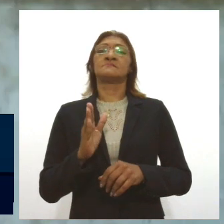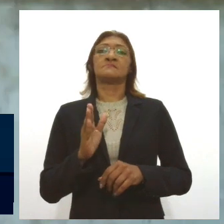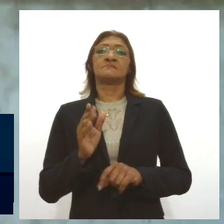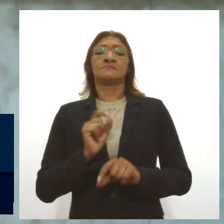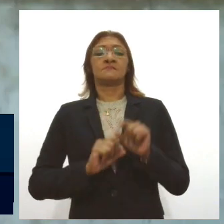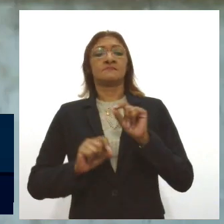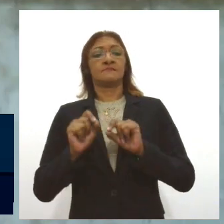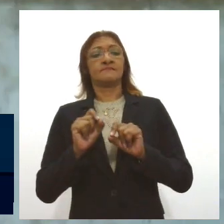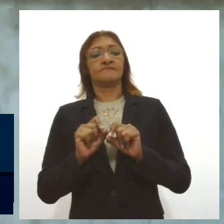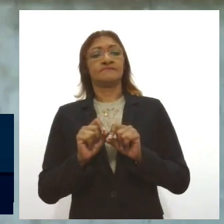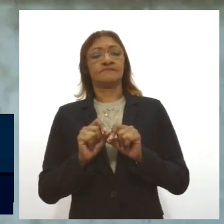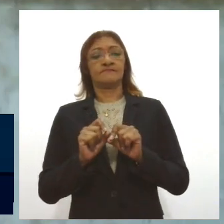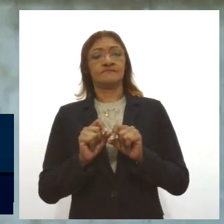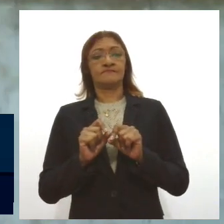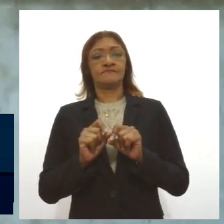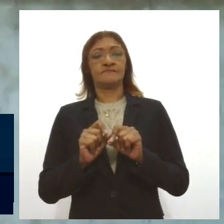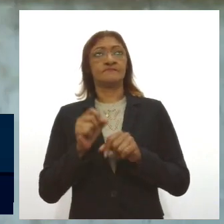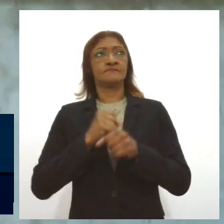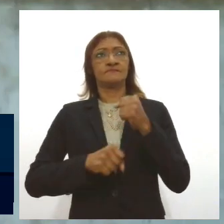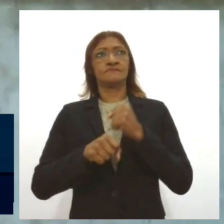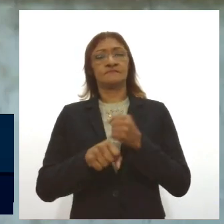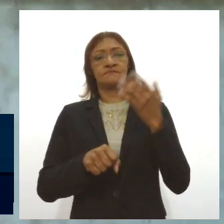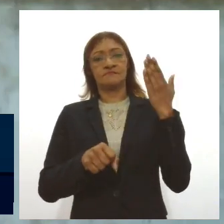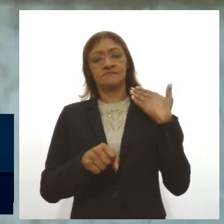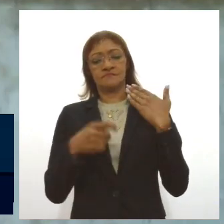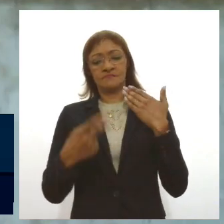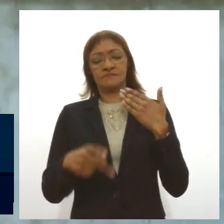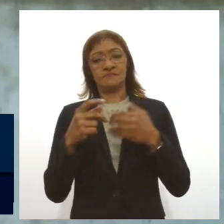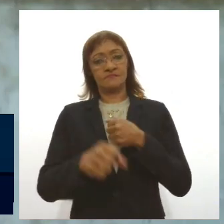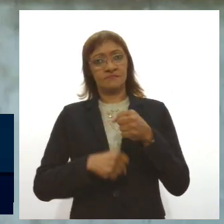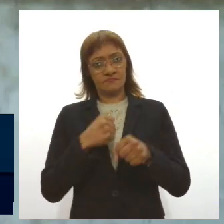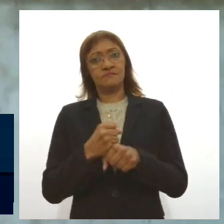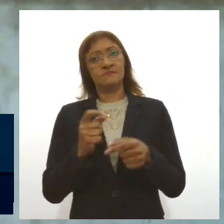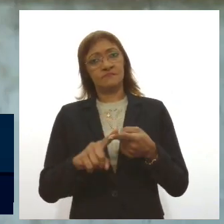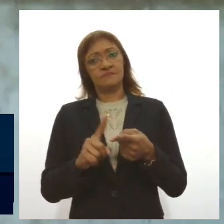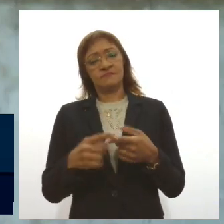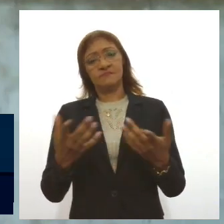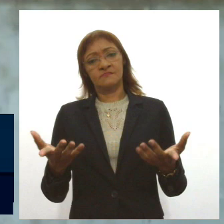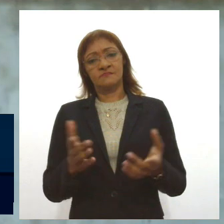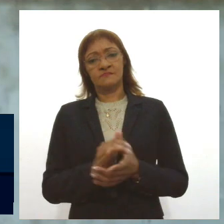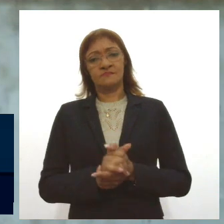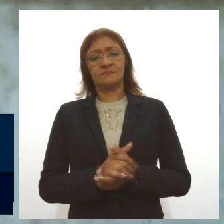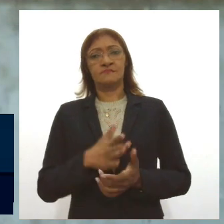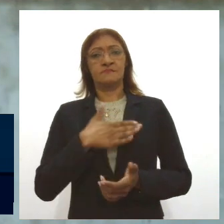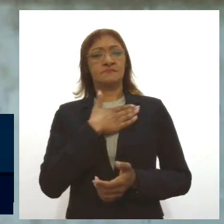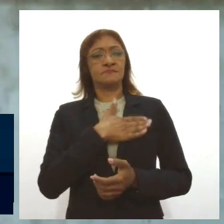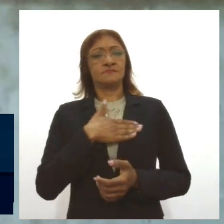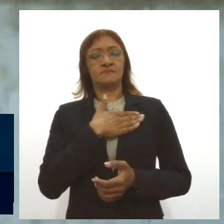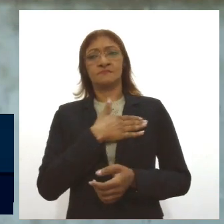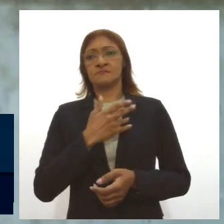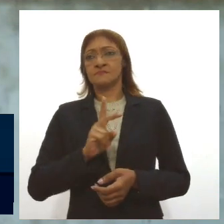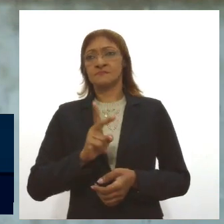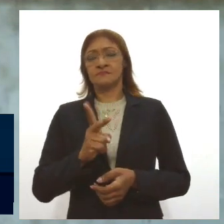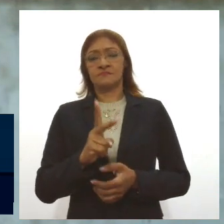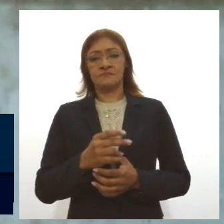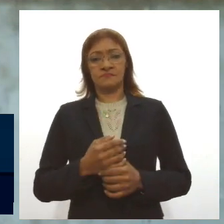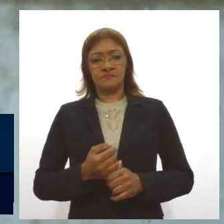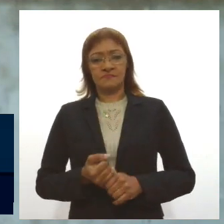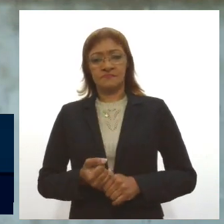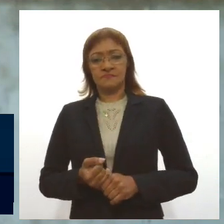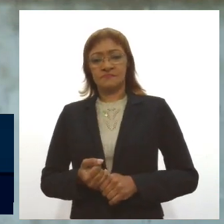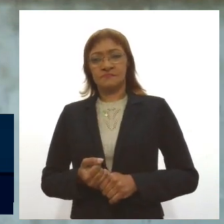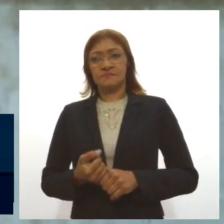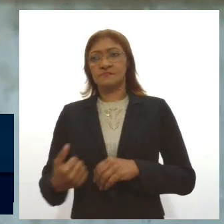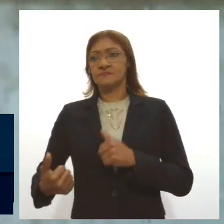encaminhado no ano passado e este ano. Eu, como gosto muito de futebol, gosto muito de usar o jargão futebolístico.